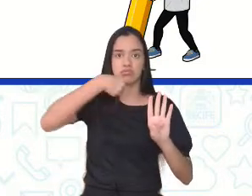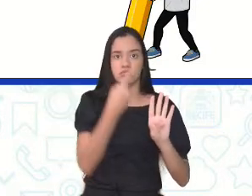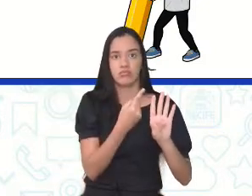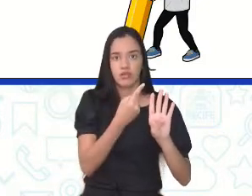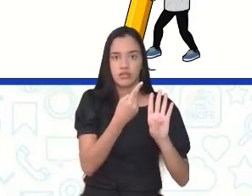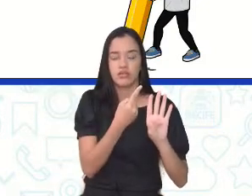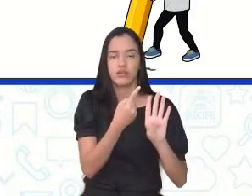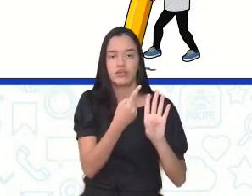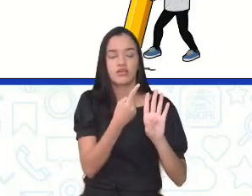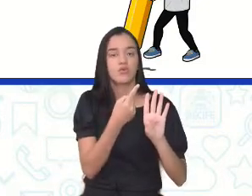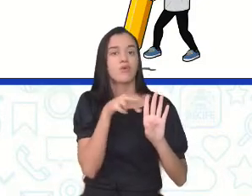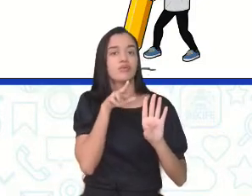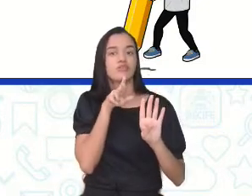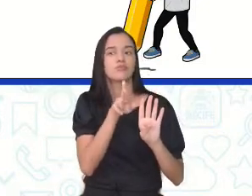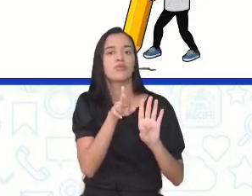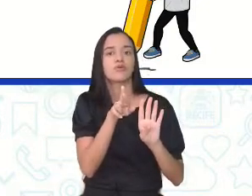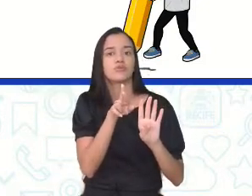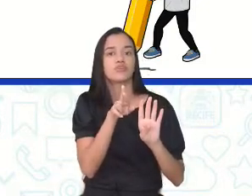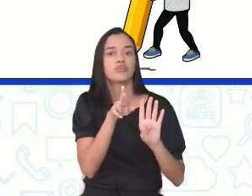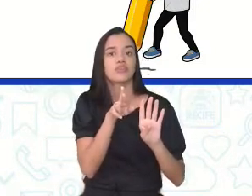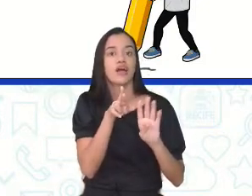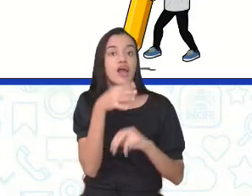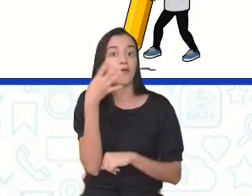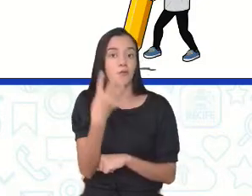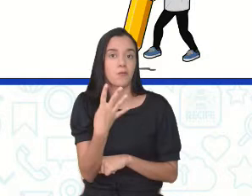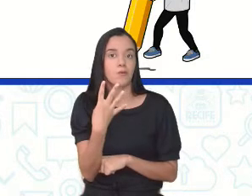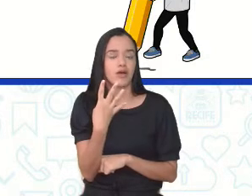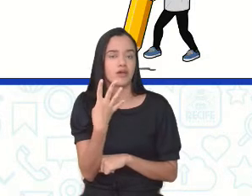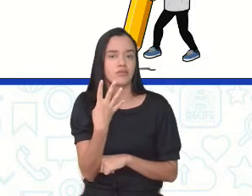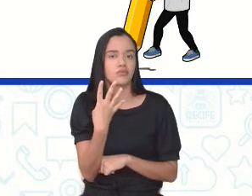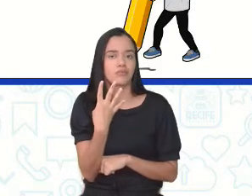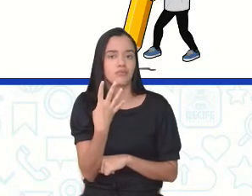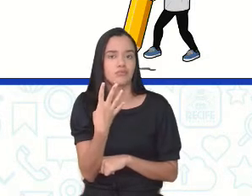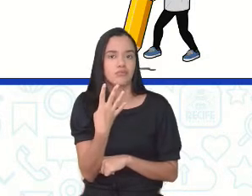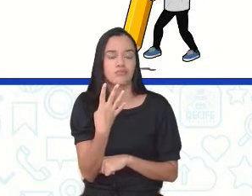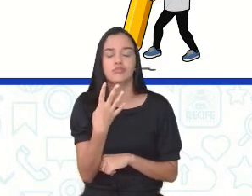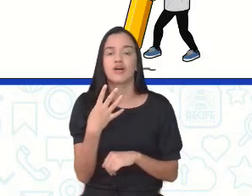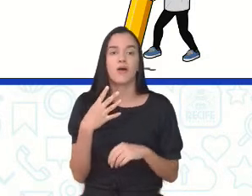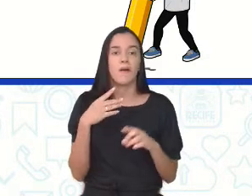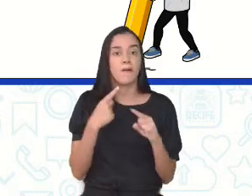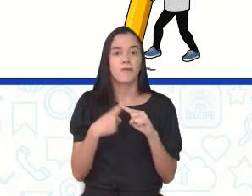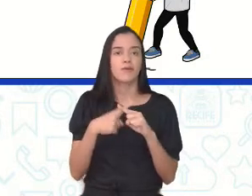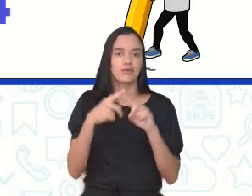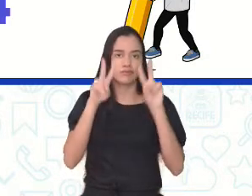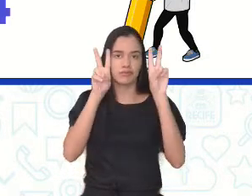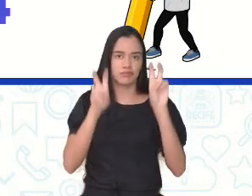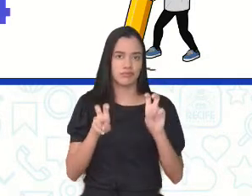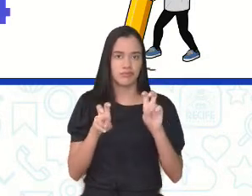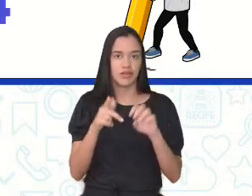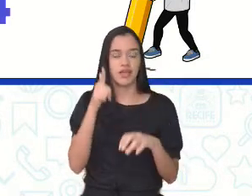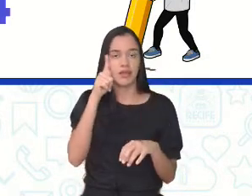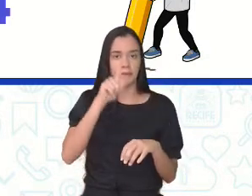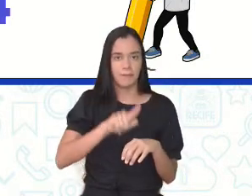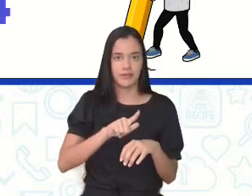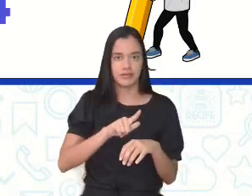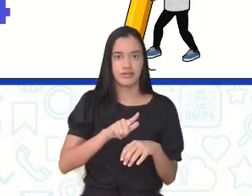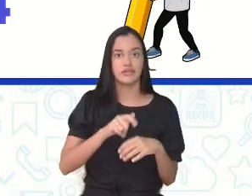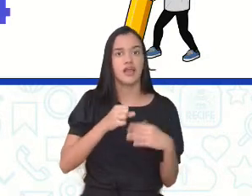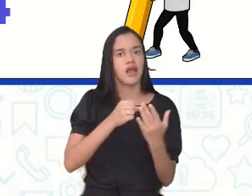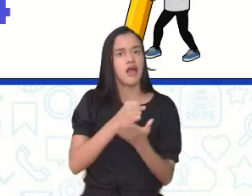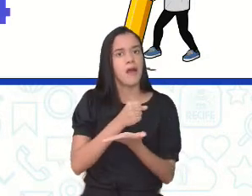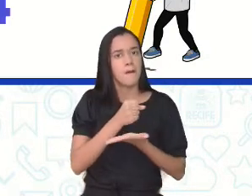da potenciação vai ser ele mesmo, porque a gente, pela definição, né, viu que a gente repete a